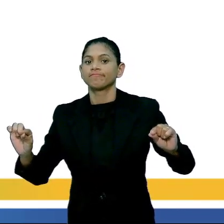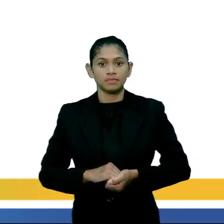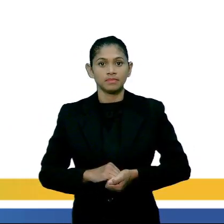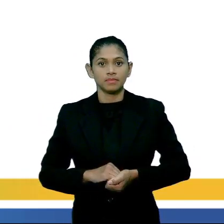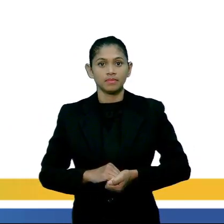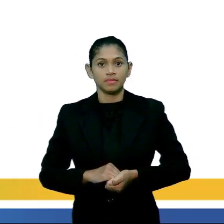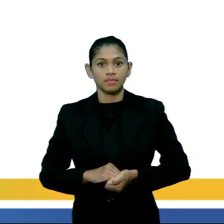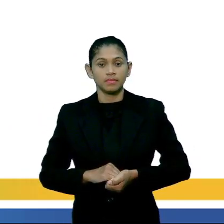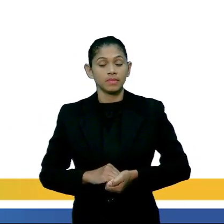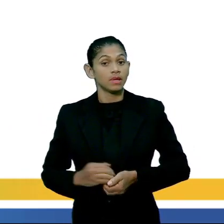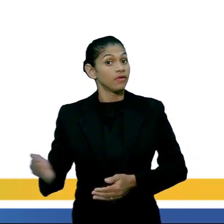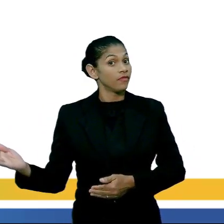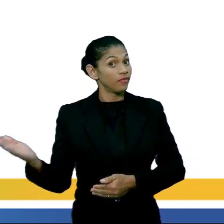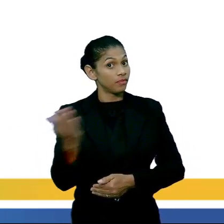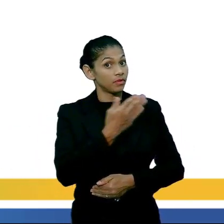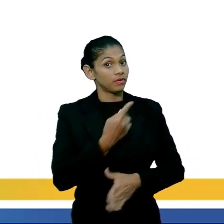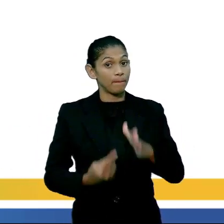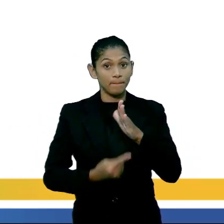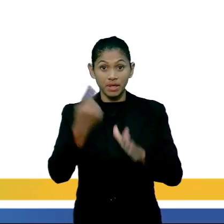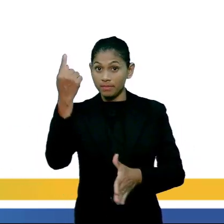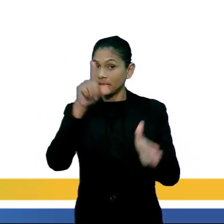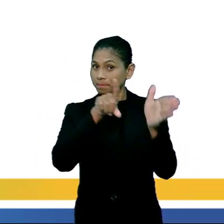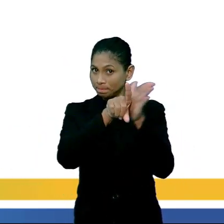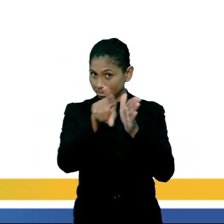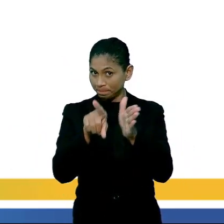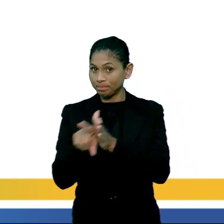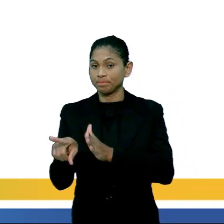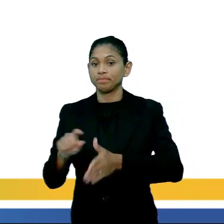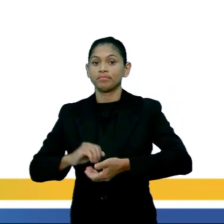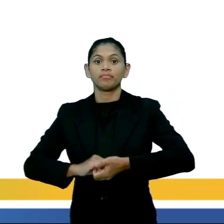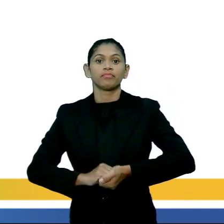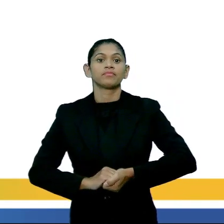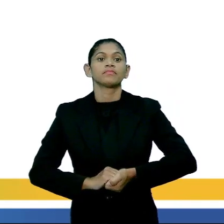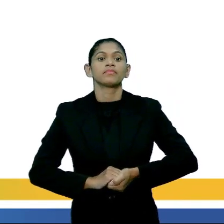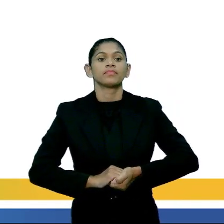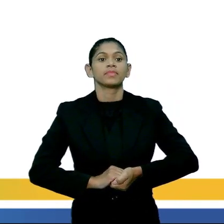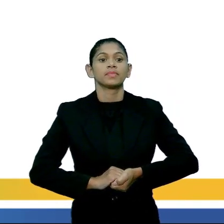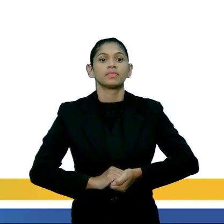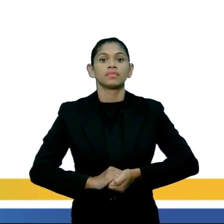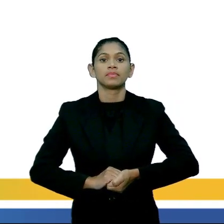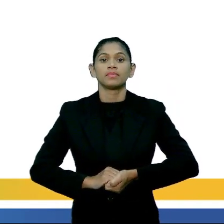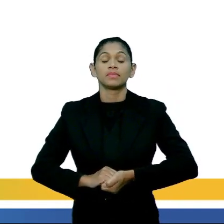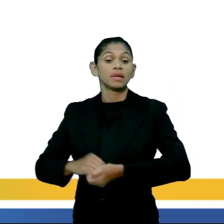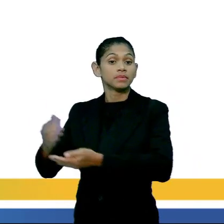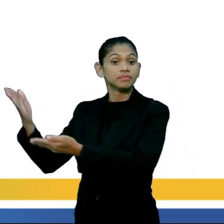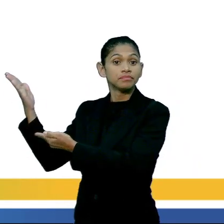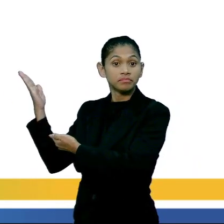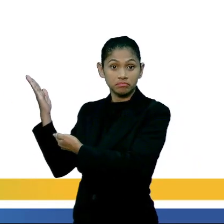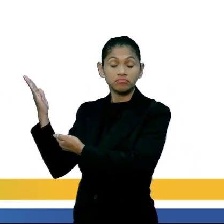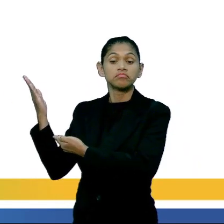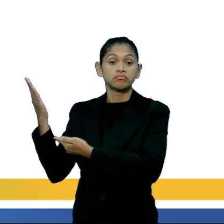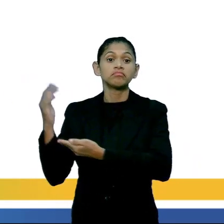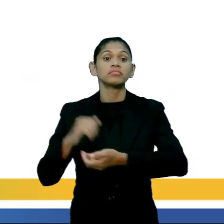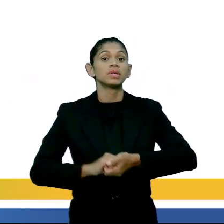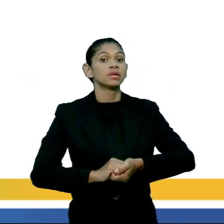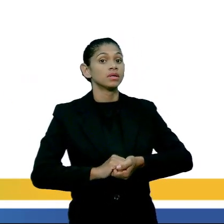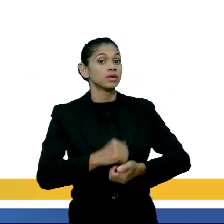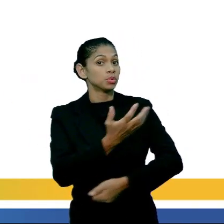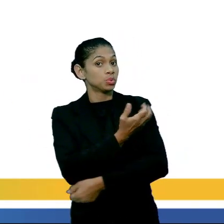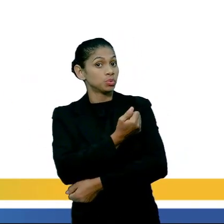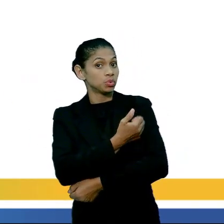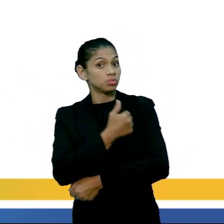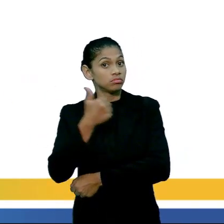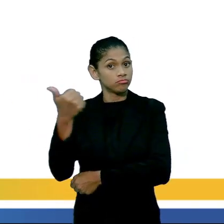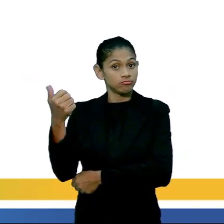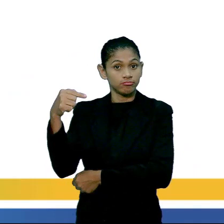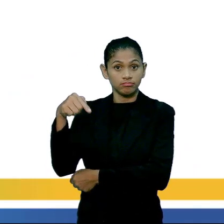aí. Vamos à nossa primeira questão. Questão 173. Essa